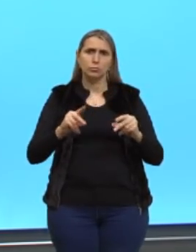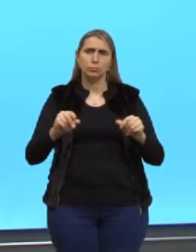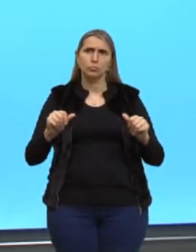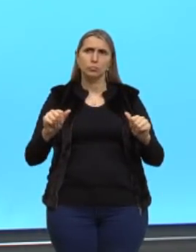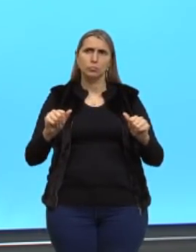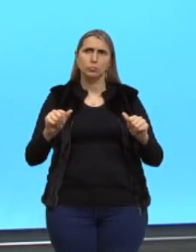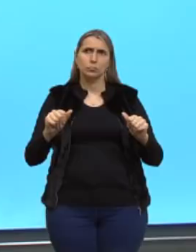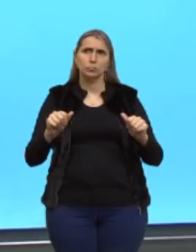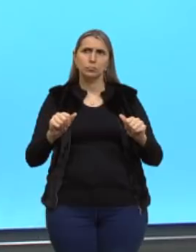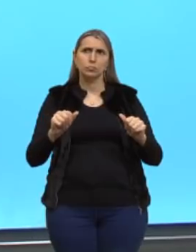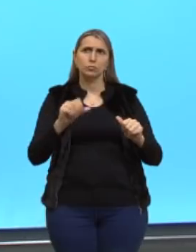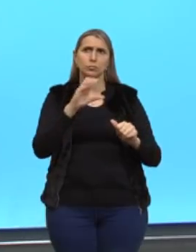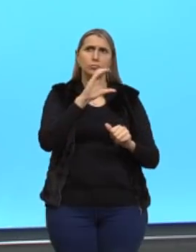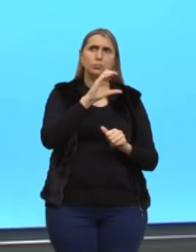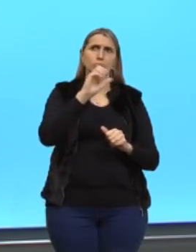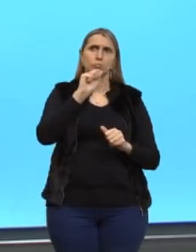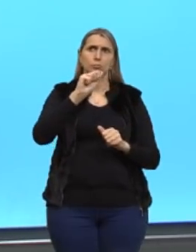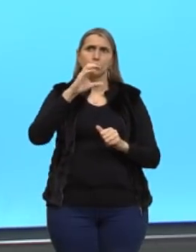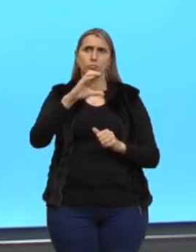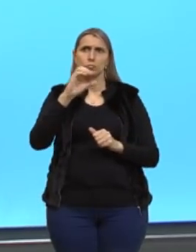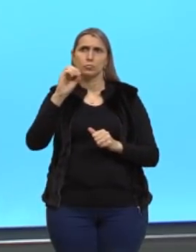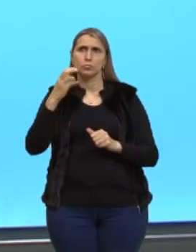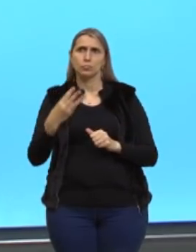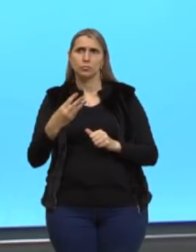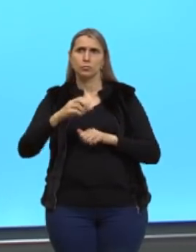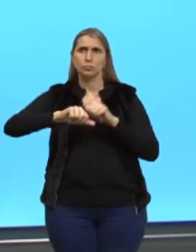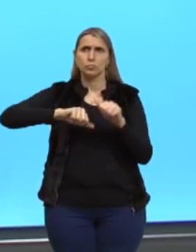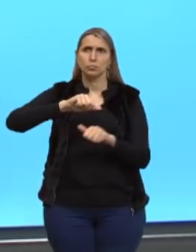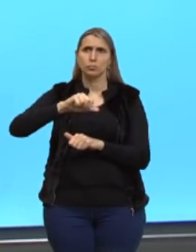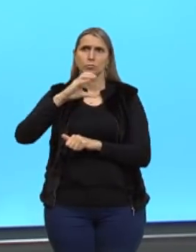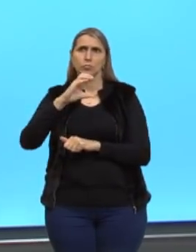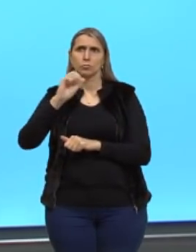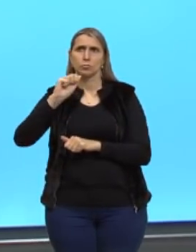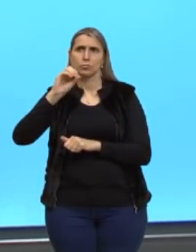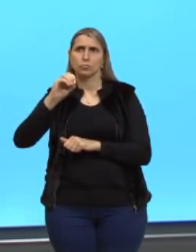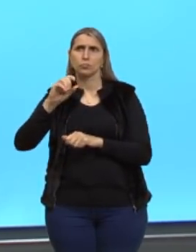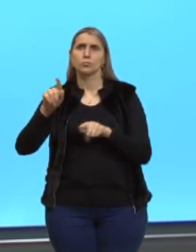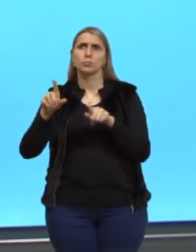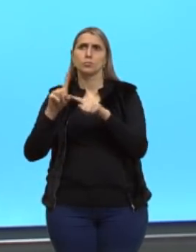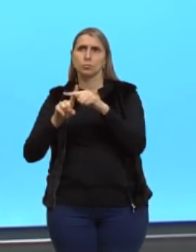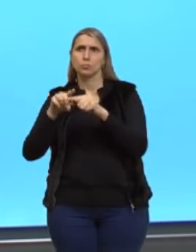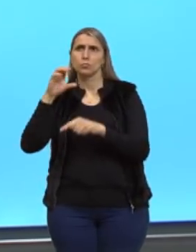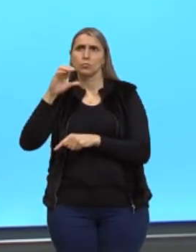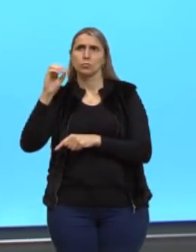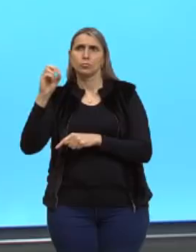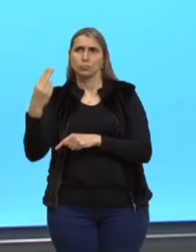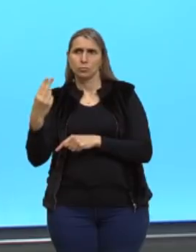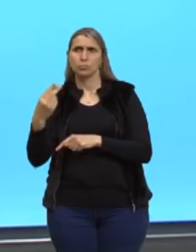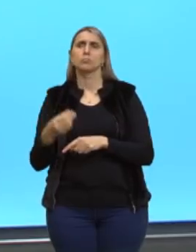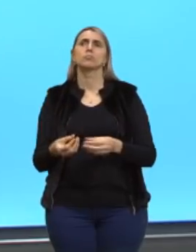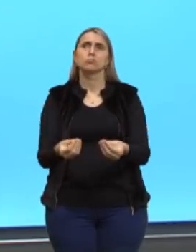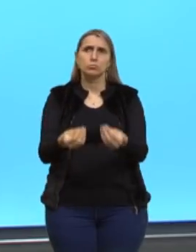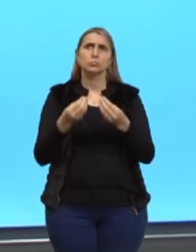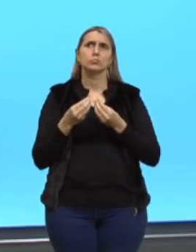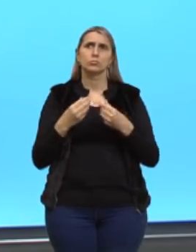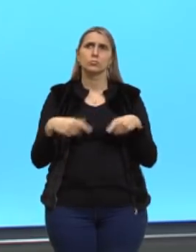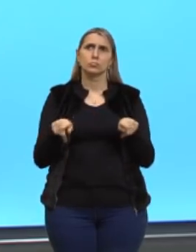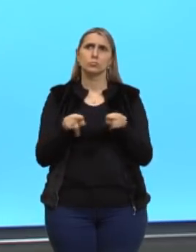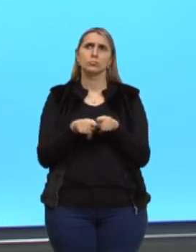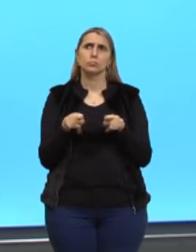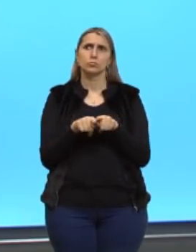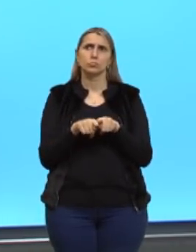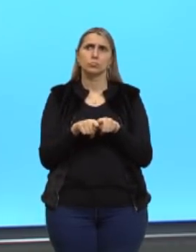decomposição do carbonato de cálcio em óxido de cálcio e dióxido de carbono ele me deu também